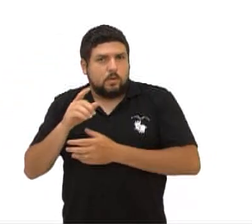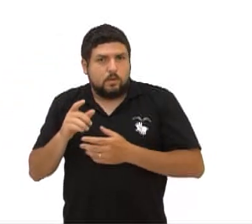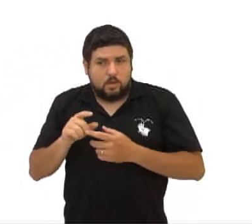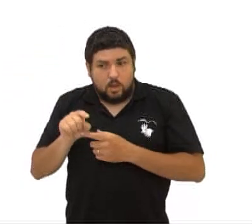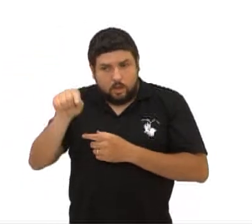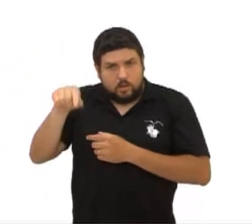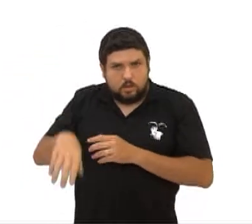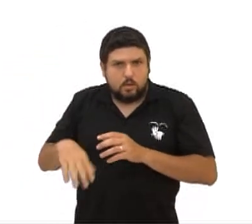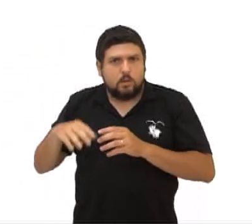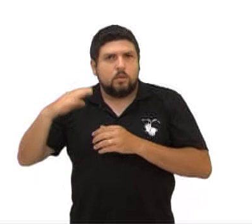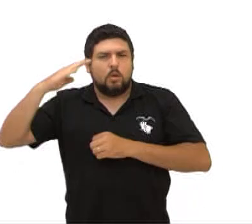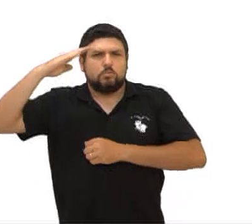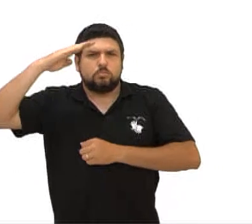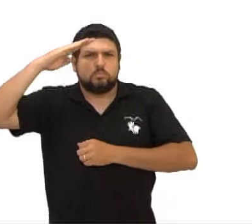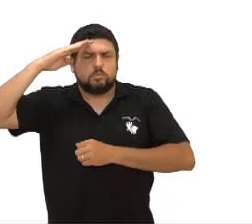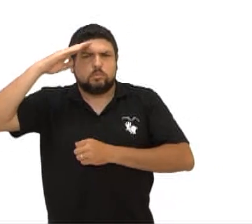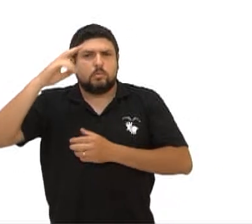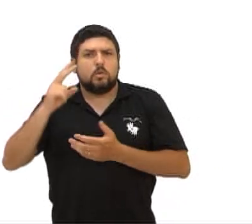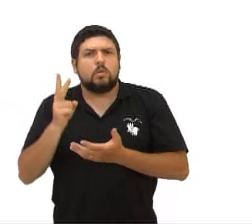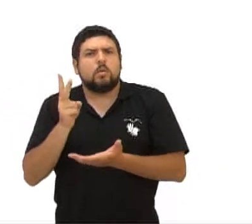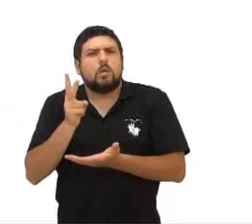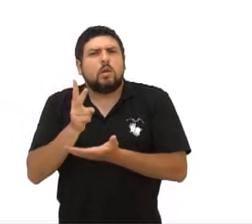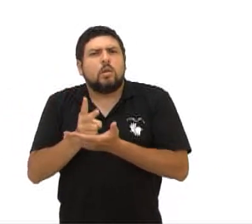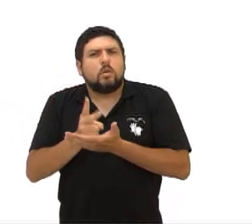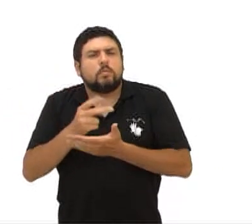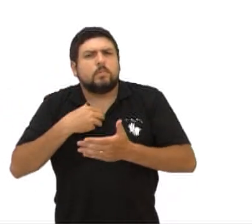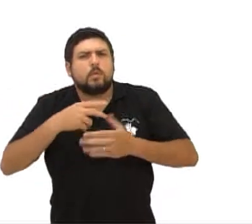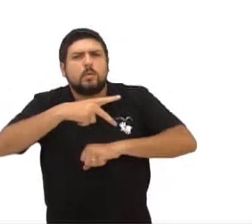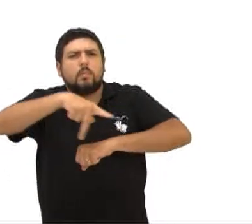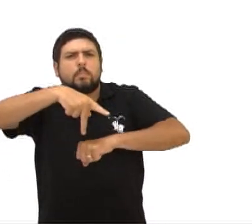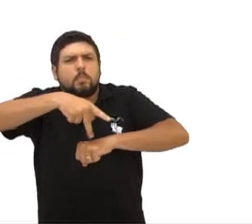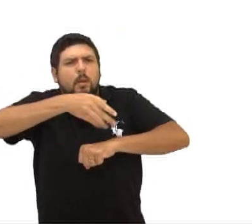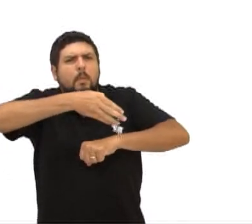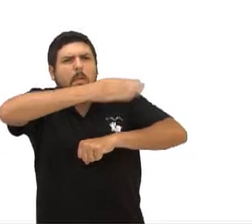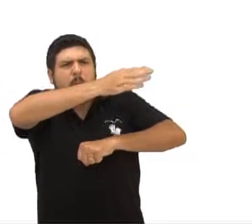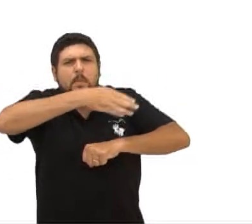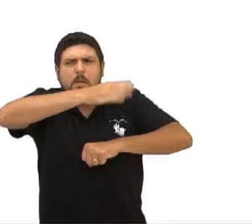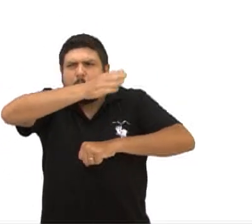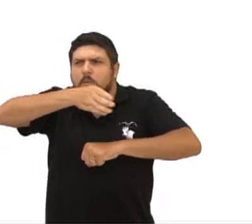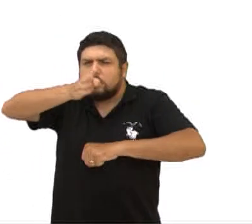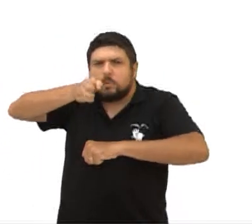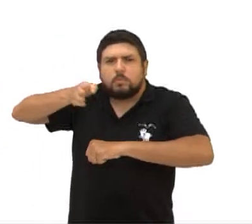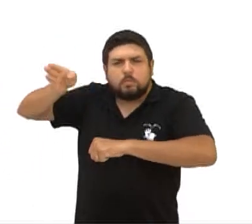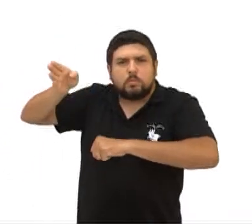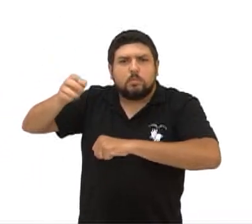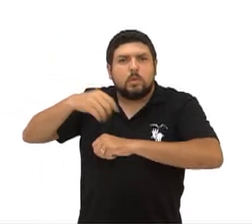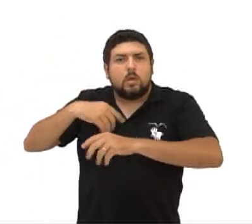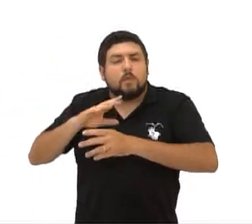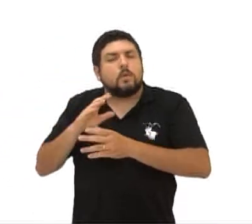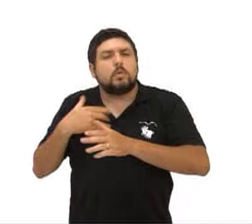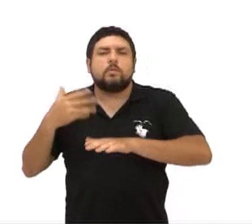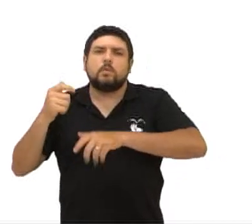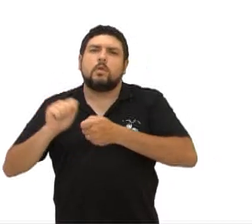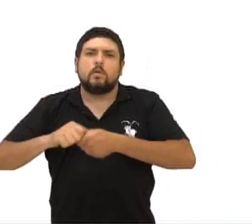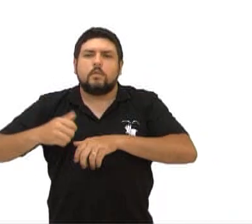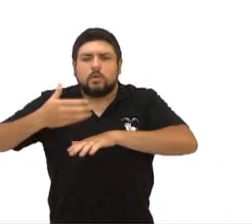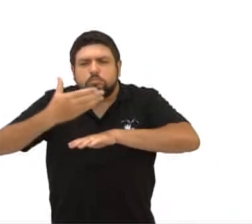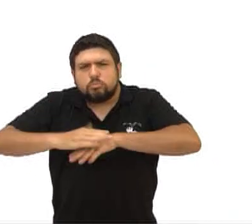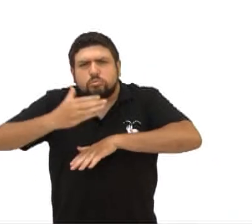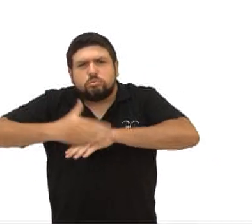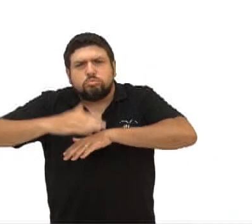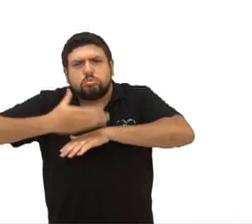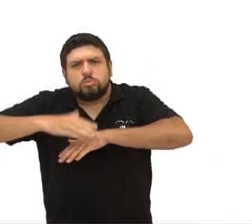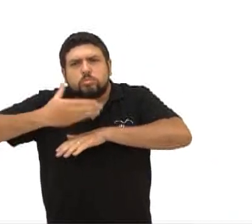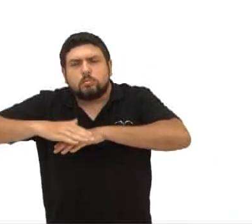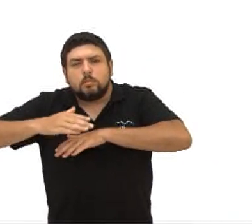o exército ele sempre estava presente em outras nações, em outros países, eles praticavam esse esporte, tornando ele uma modalidade